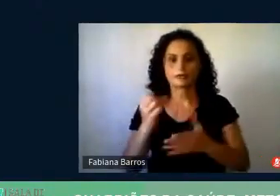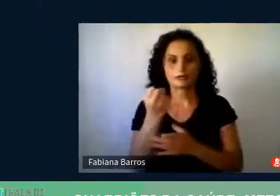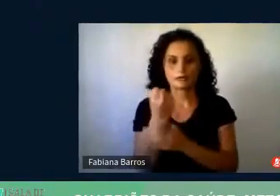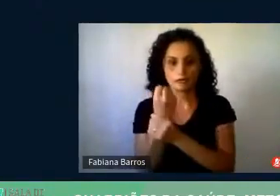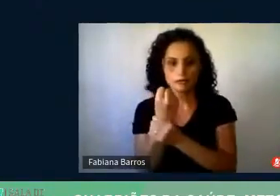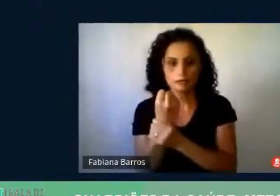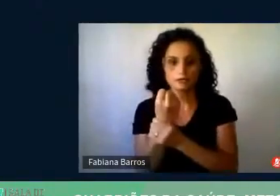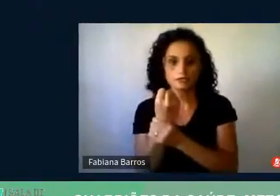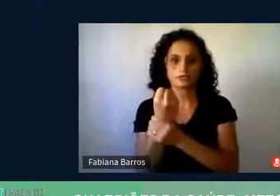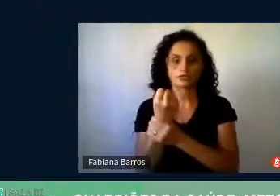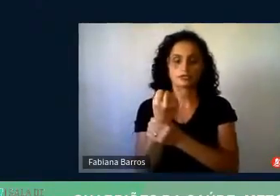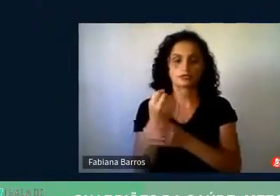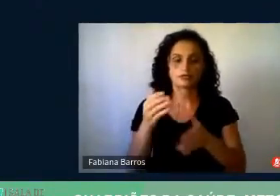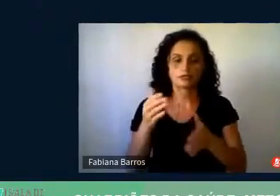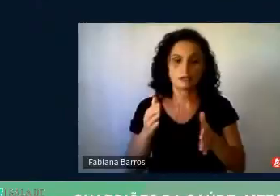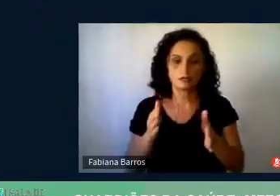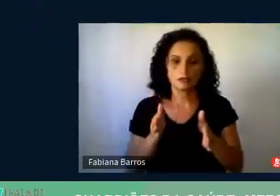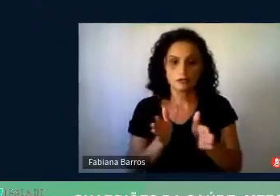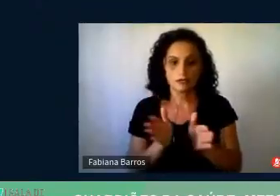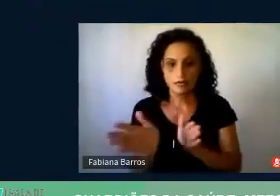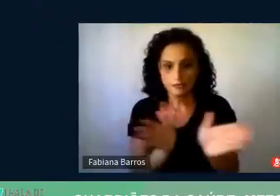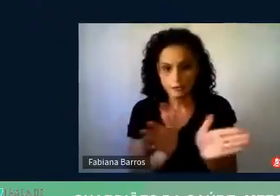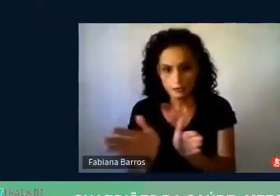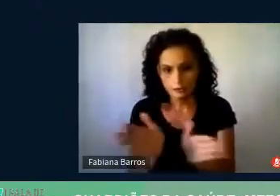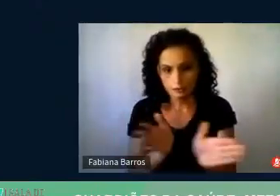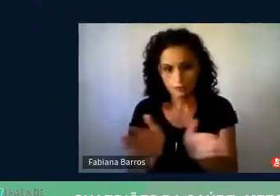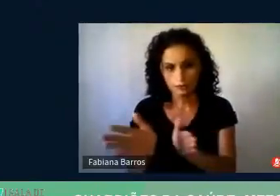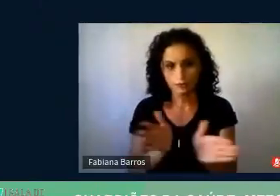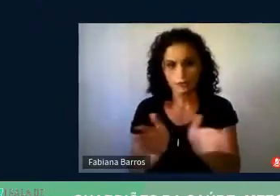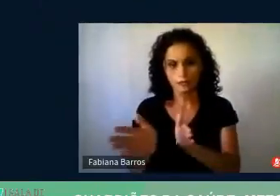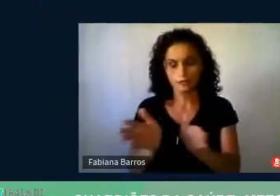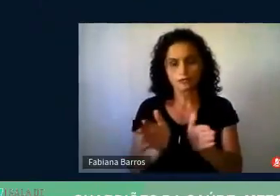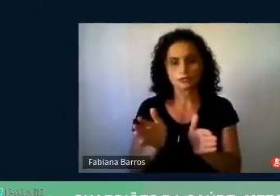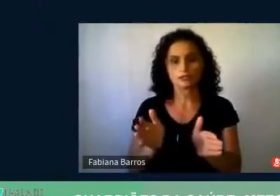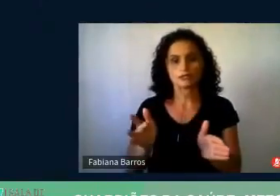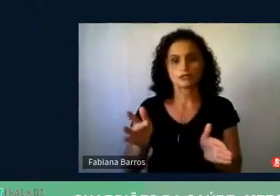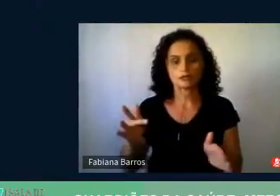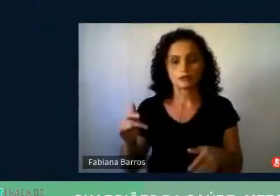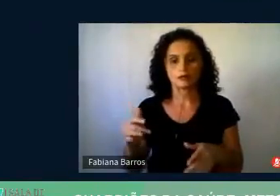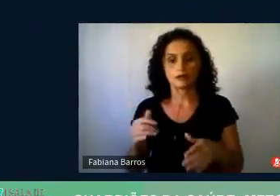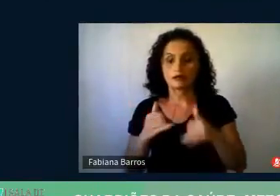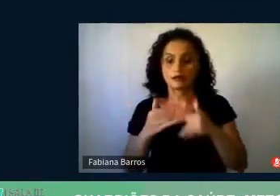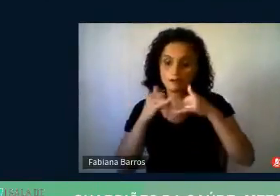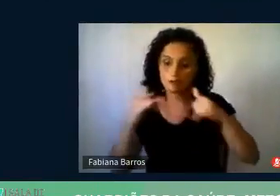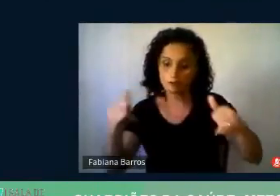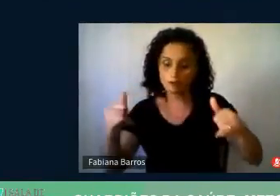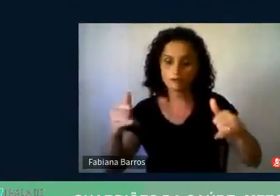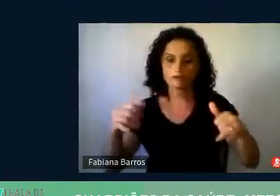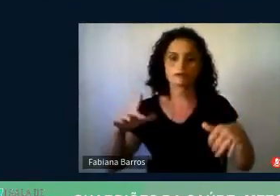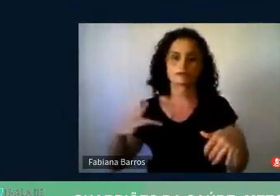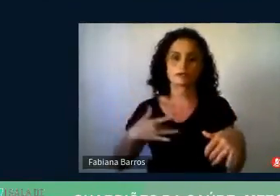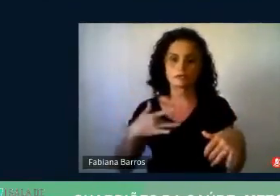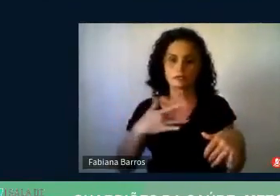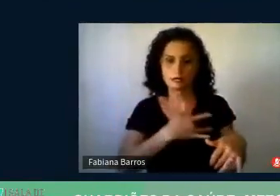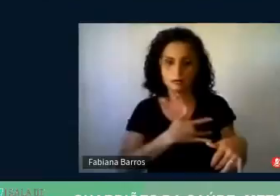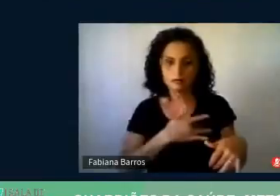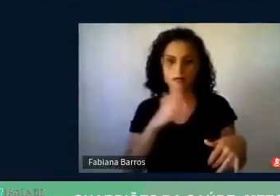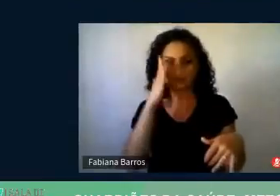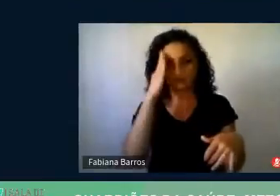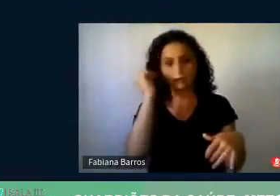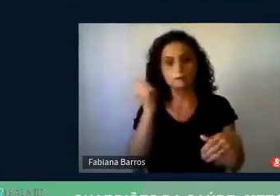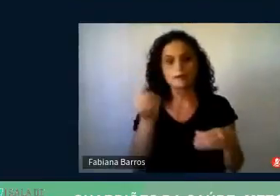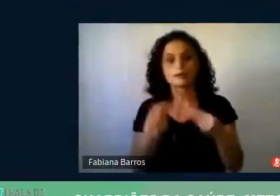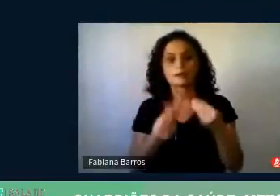no aplicativo, eu sei como é que está a situação do meu bairro, da minha vizinhança, e com isso eu posso perceber, bom, o comportamento da epidemia na UNB é X